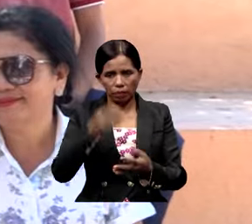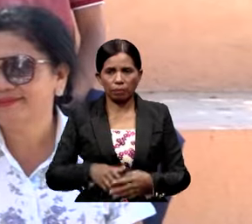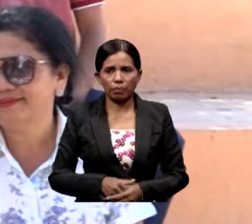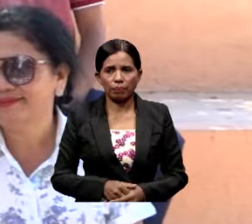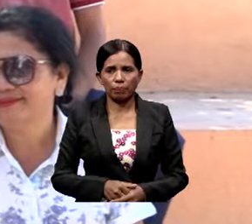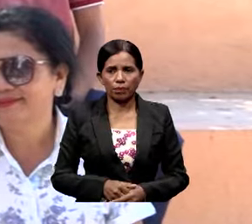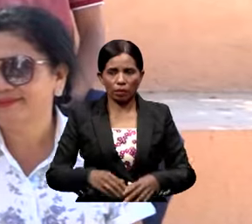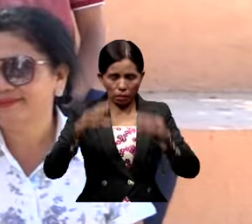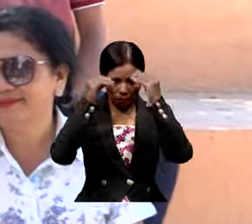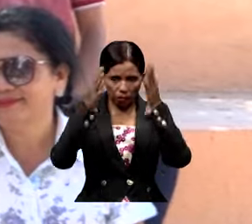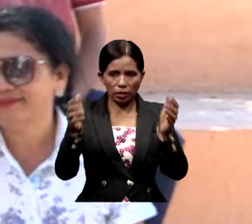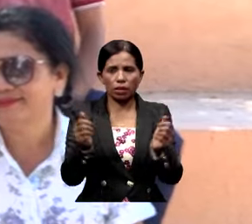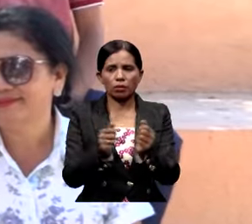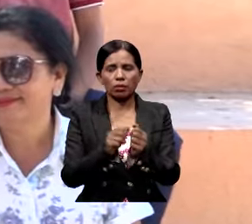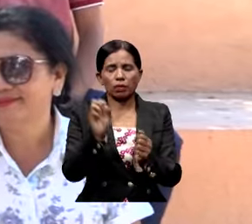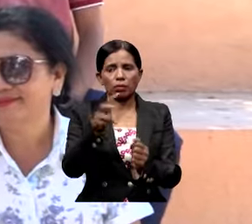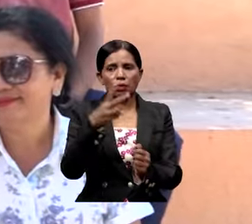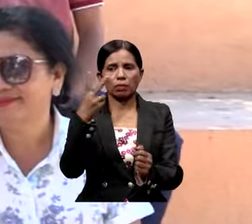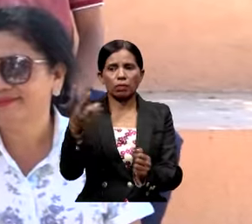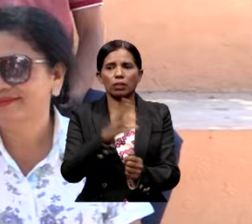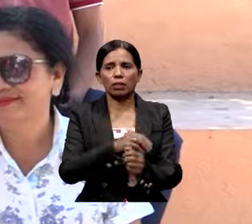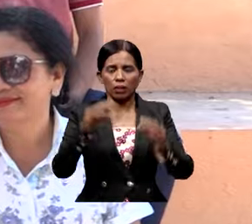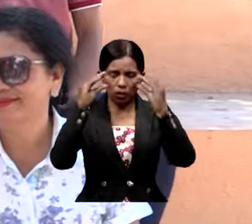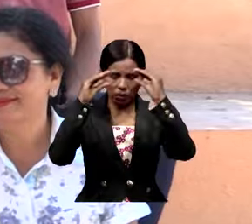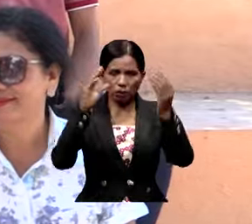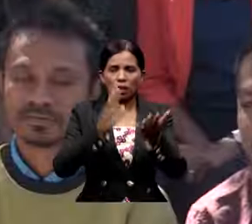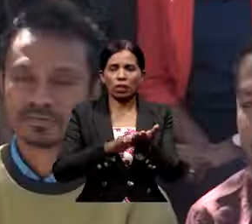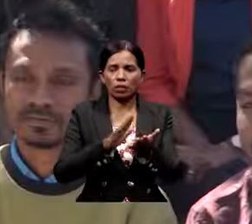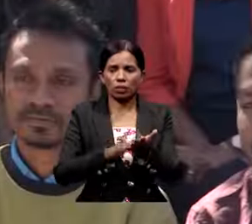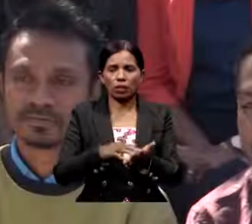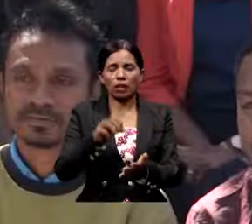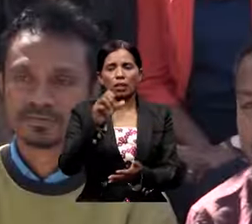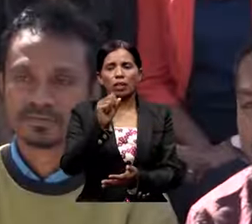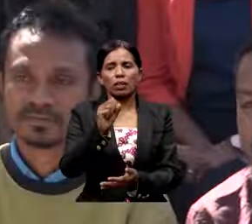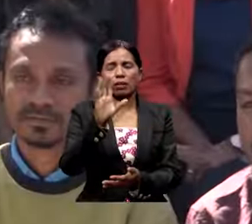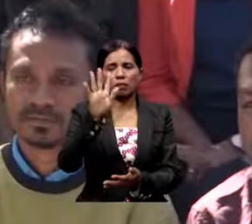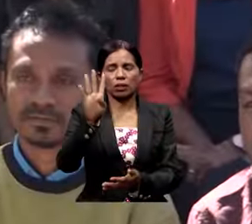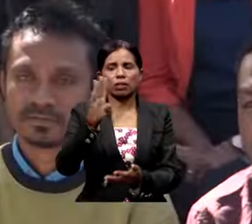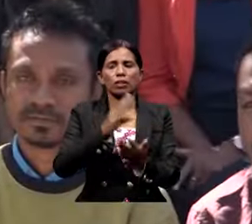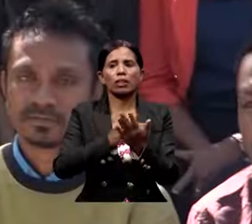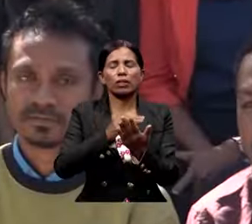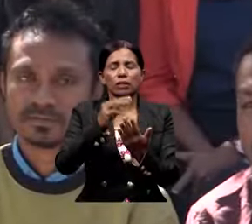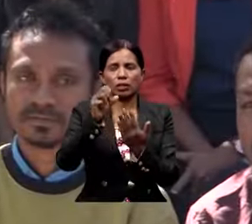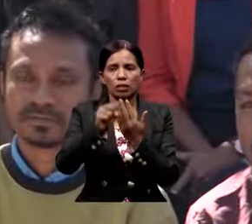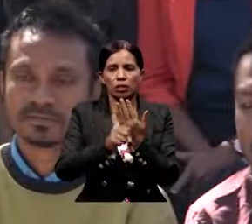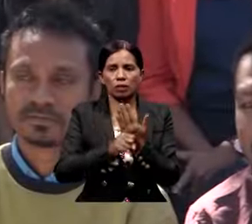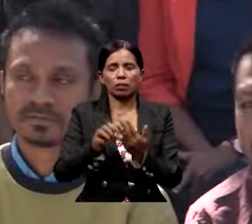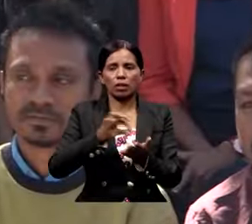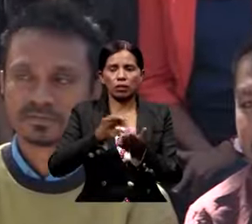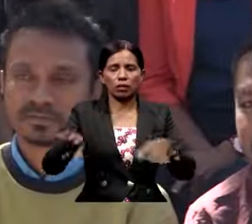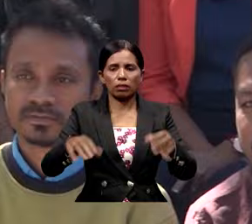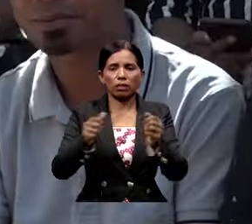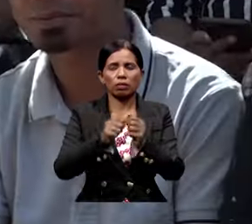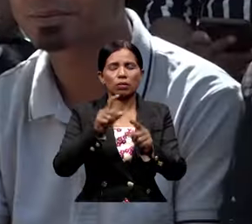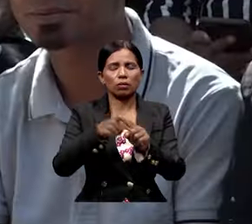Professor contratado Sanulo Resinrua nebe durante ne hanori ni Escola Secundária Geral 4 de Setembro na Med Dili assina contrato e